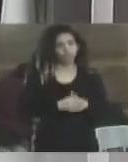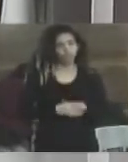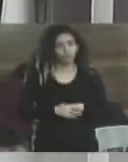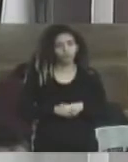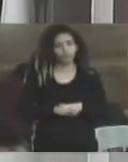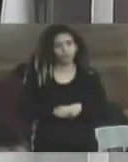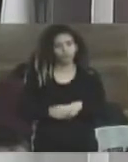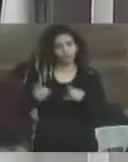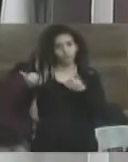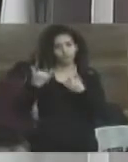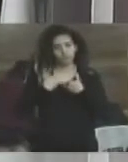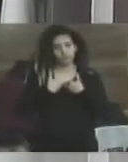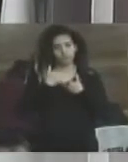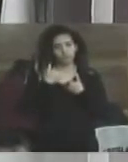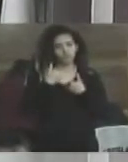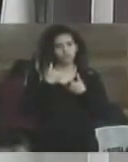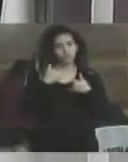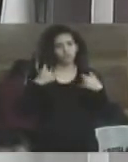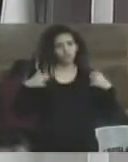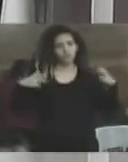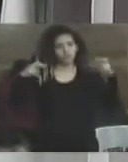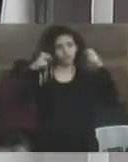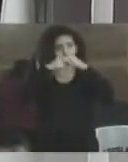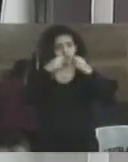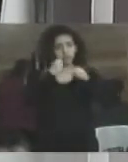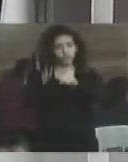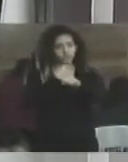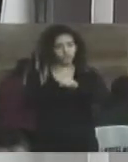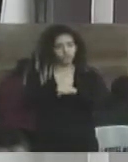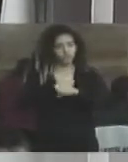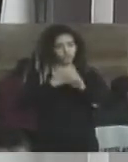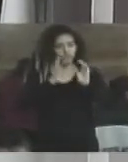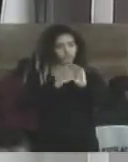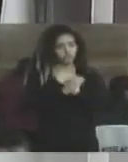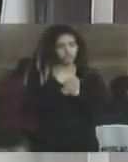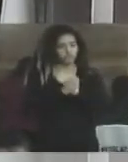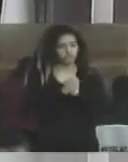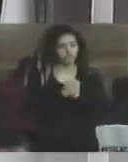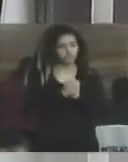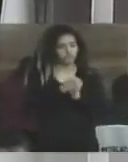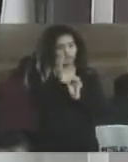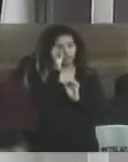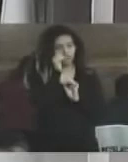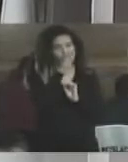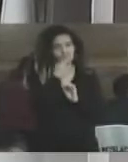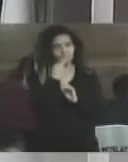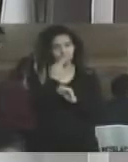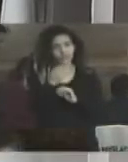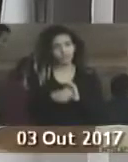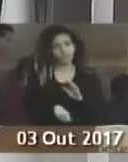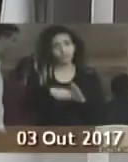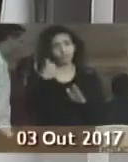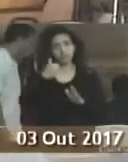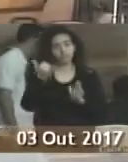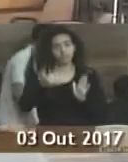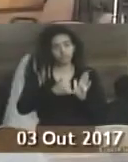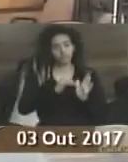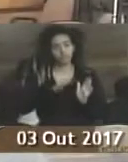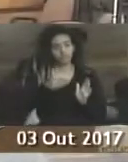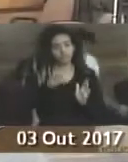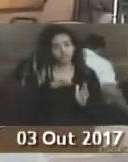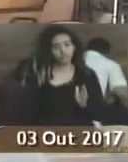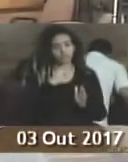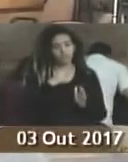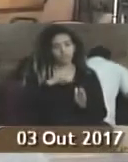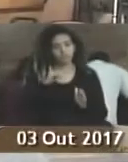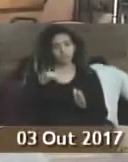posição dessa passarela, e hoje eu estou entrando aí com o pedido. Foi uma das primeiras indicações, vereador Camu, que a gente fez aqui, porque quando a gente vai para a rua,